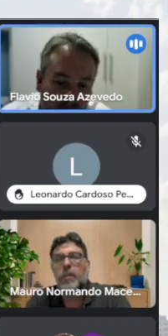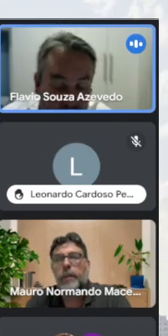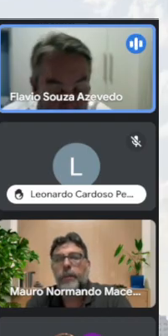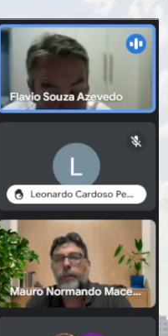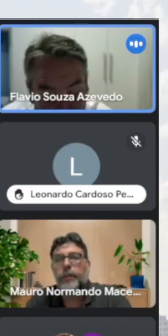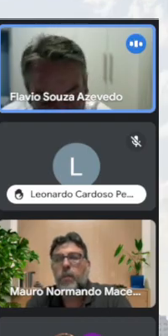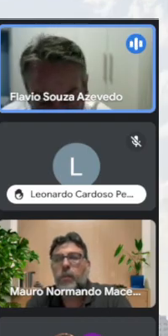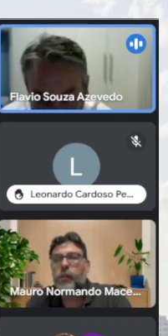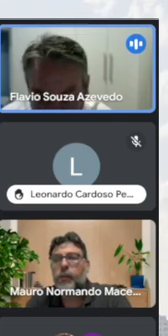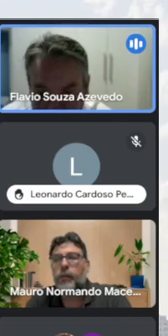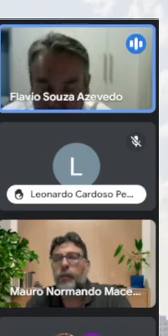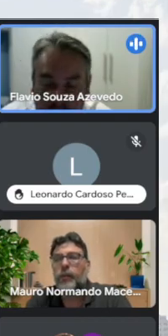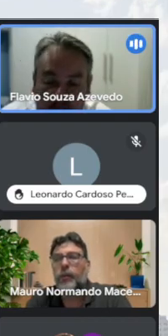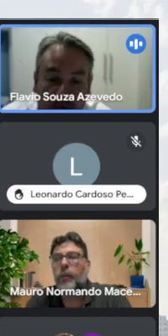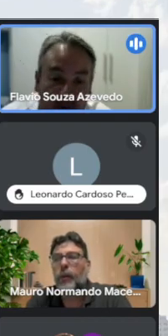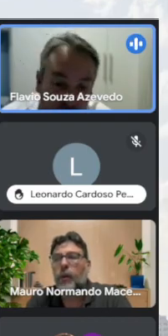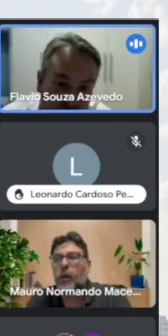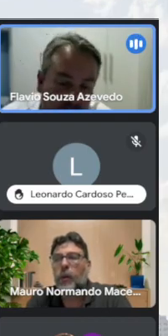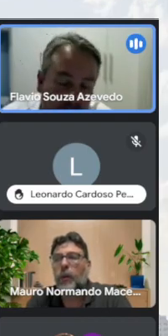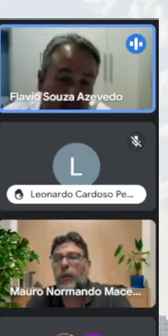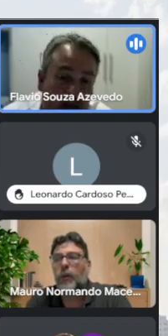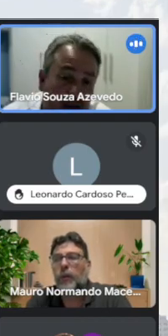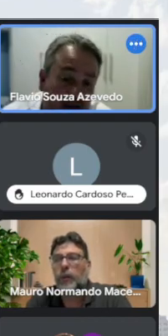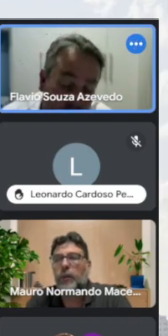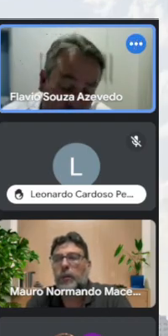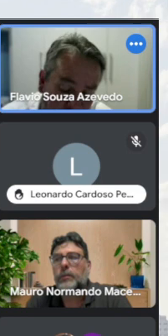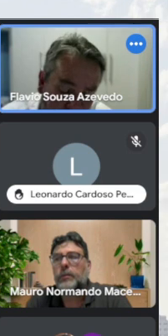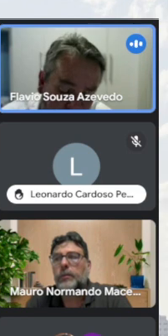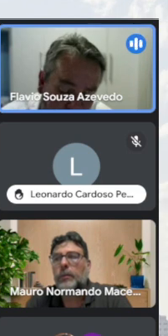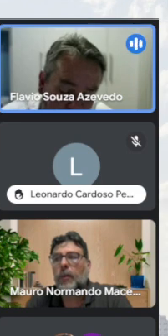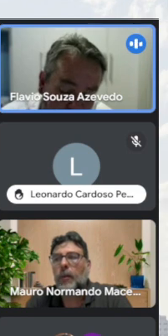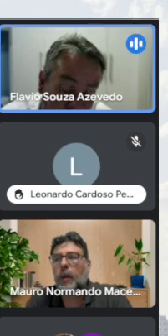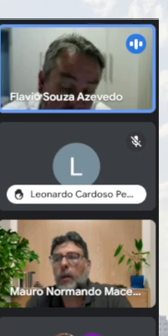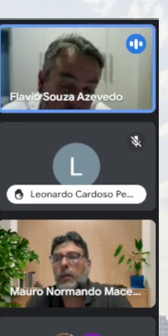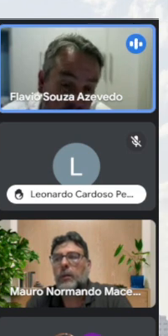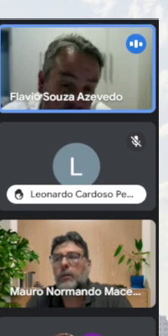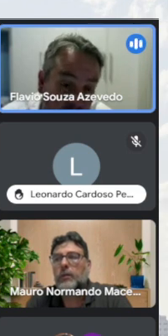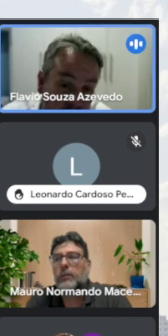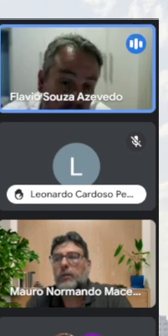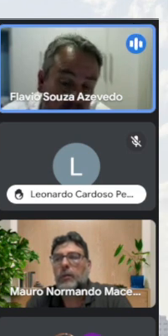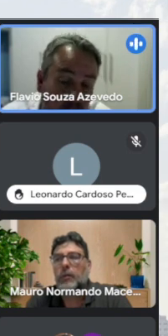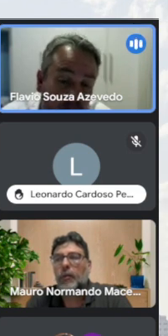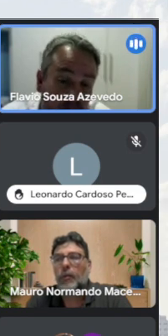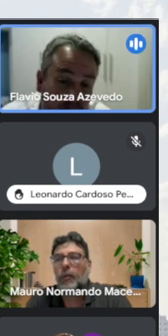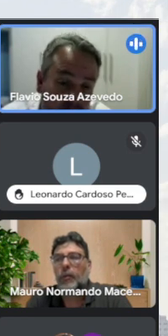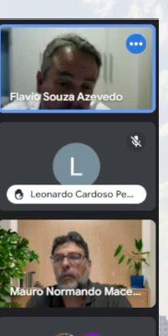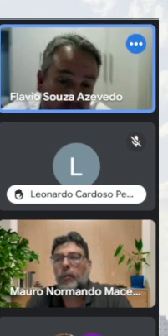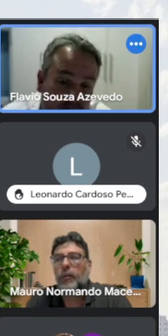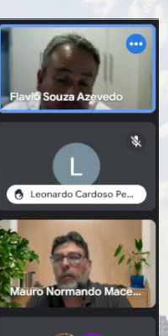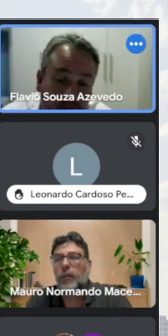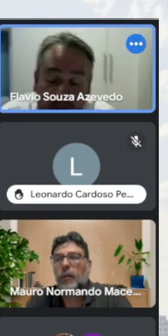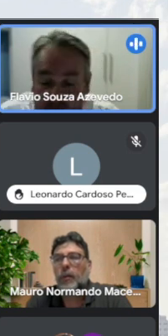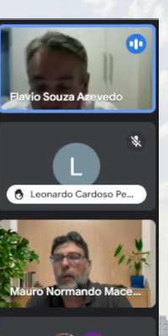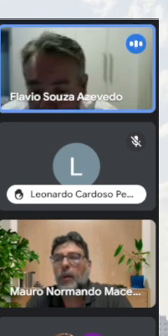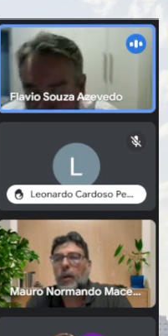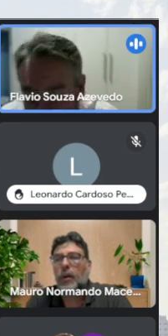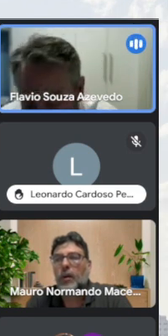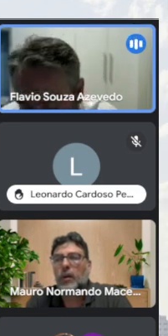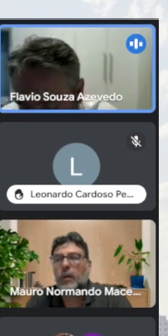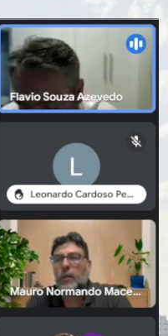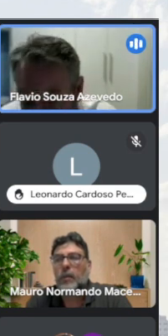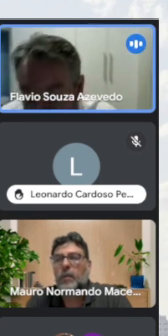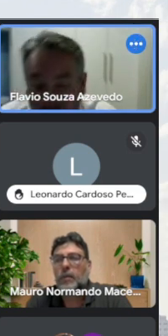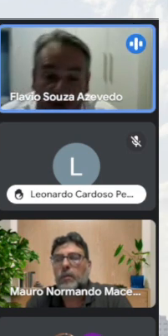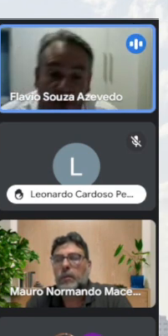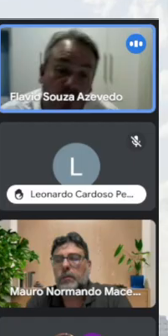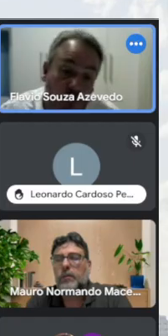a gestão, assim, que eu observei, né, constatei, é que a prefeitura ela não entrou, né, nessa